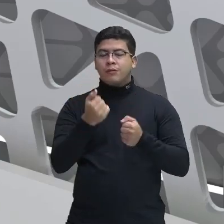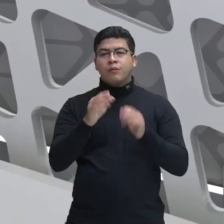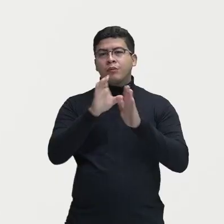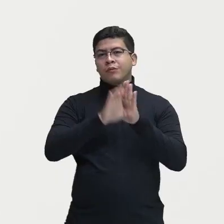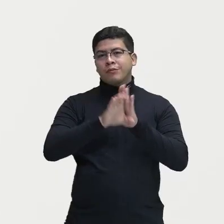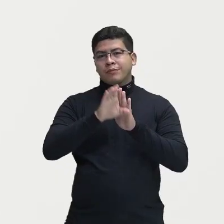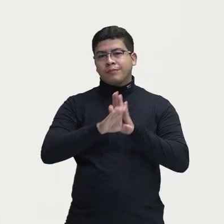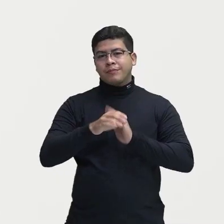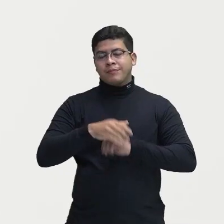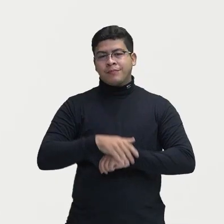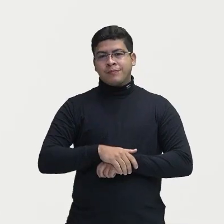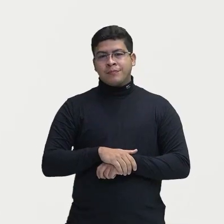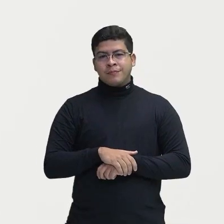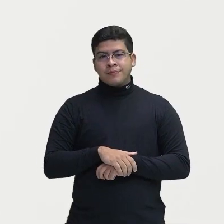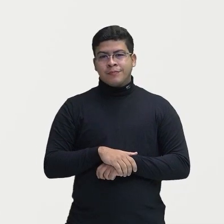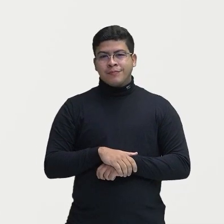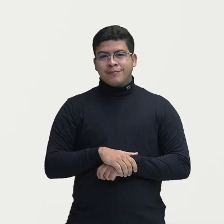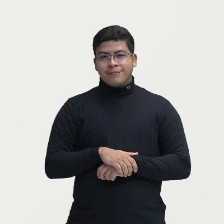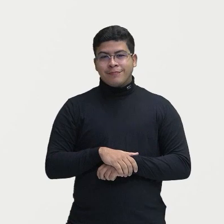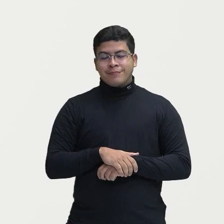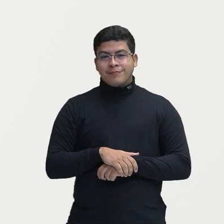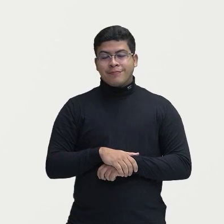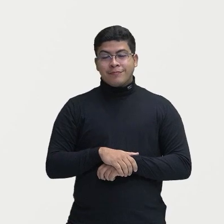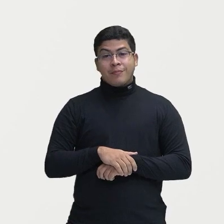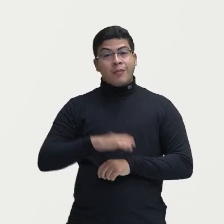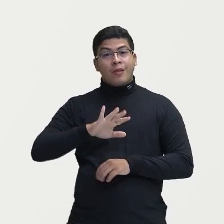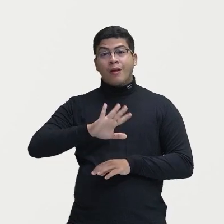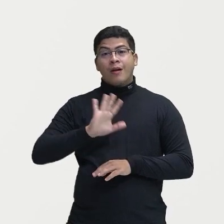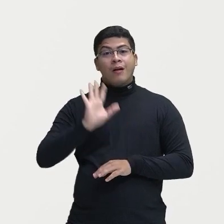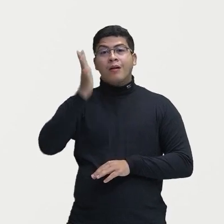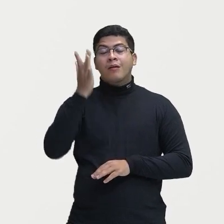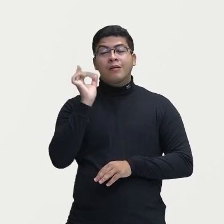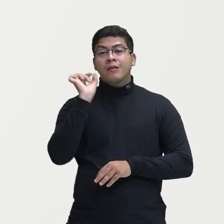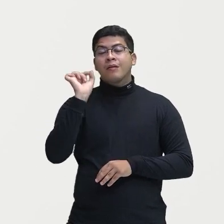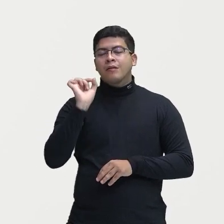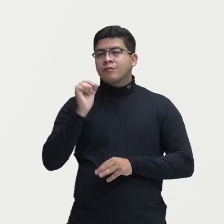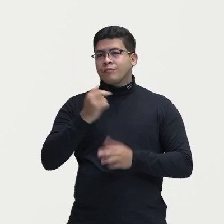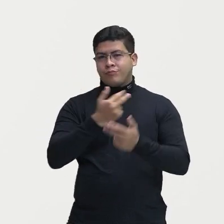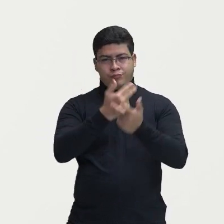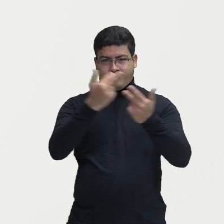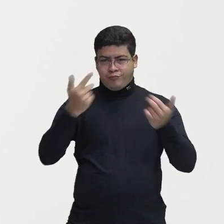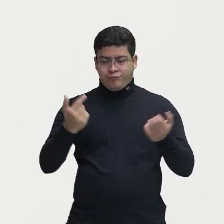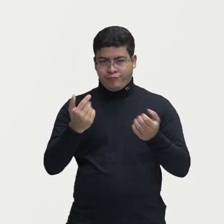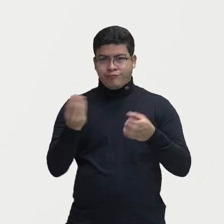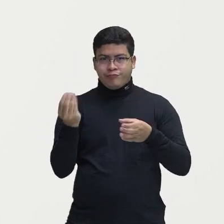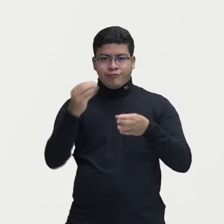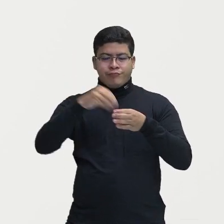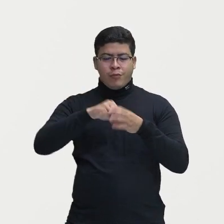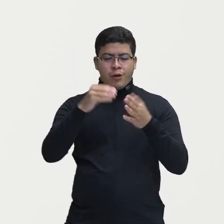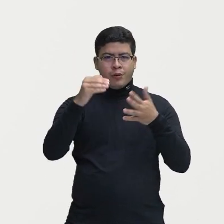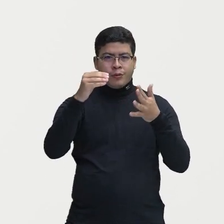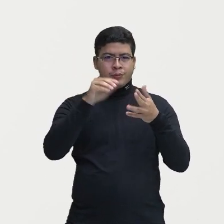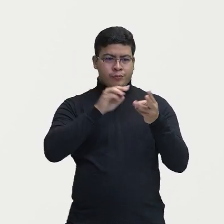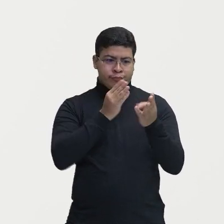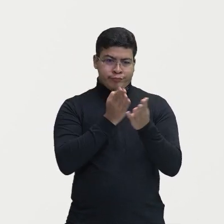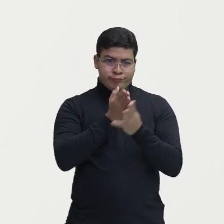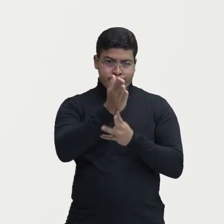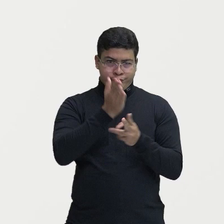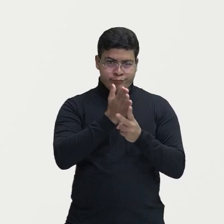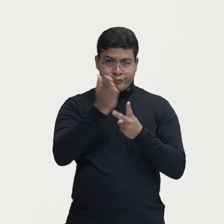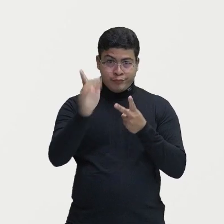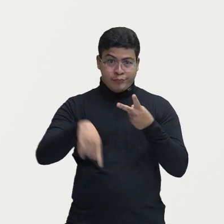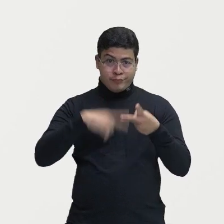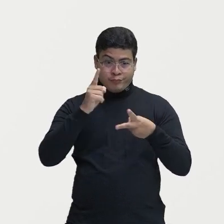de água. Ele é realizado para atender diversos aspectos, e aí nós dividimos em 3.